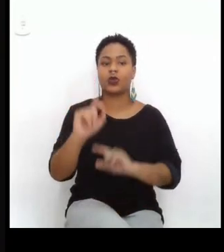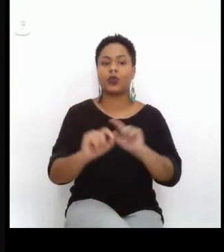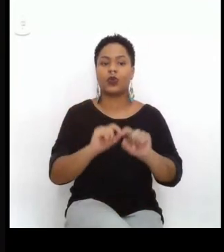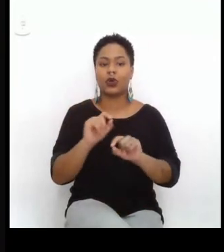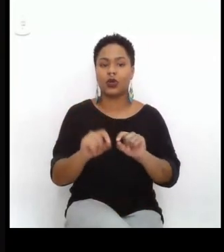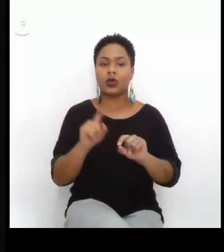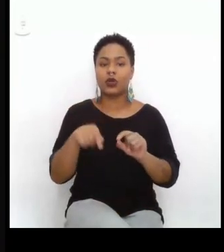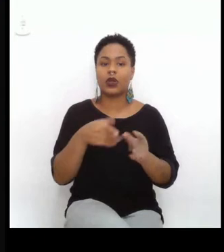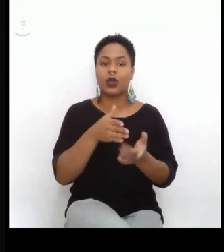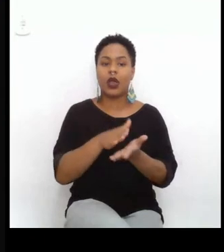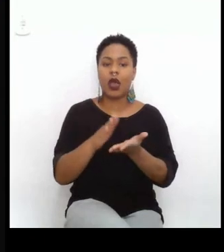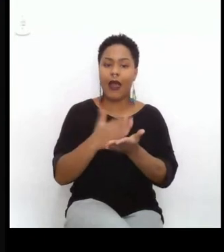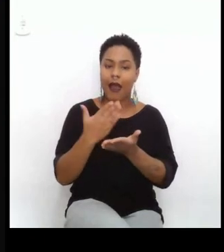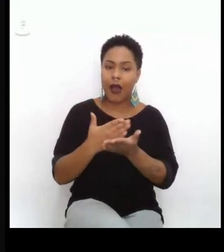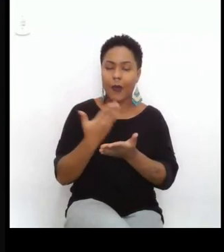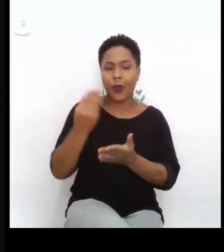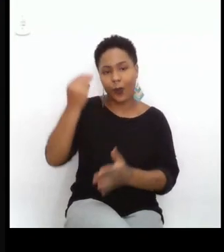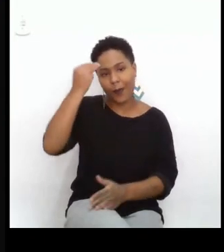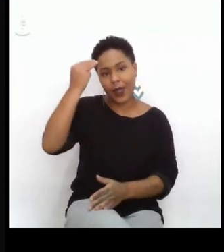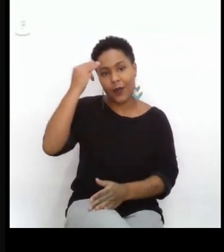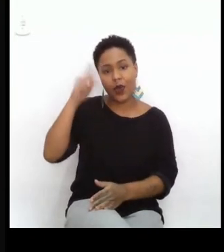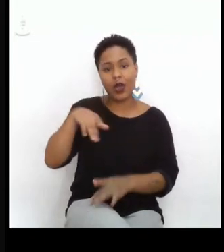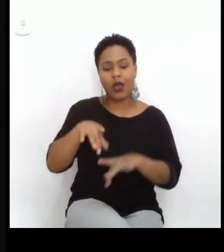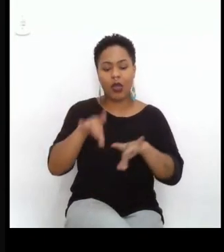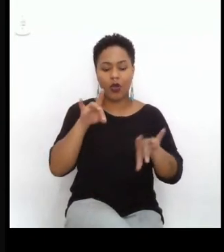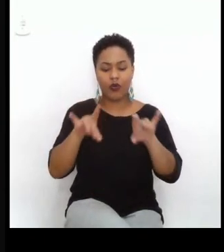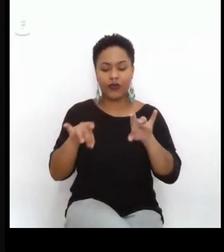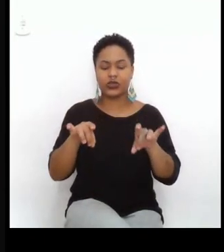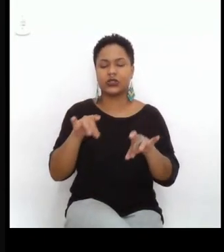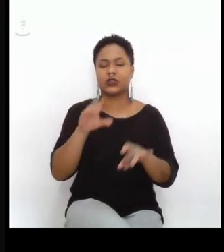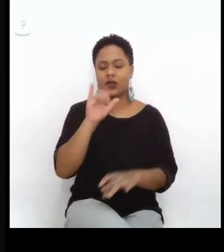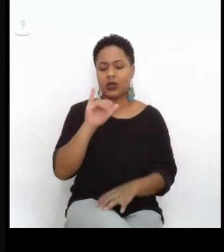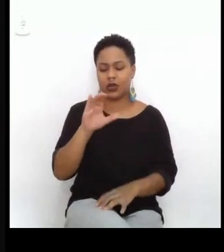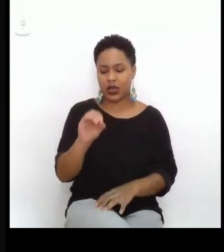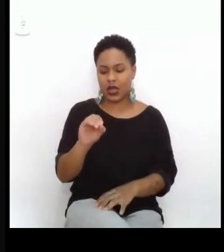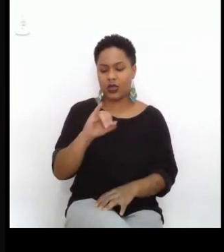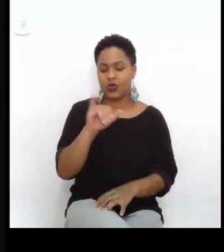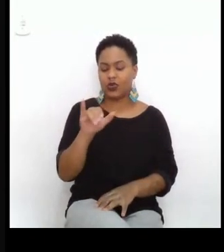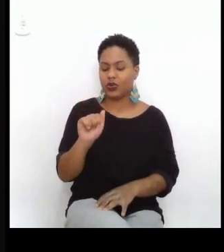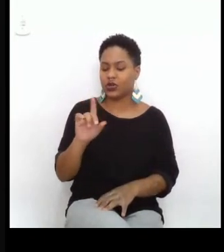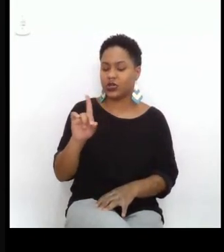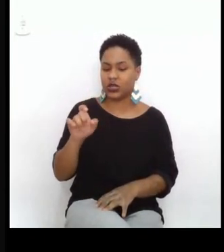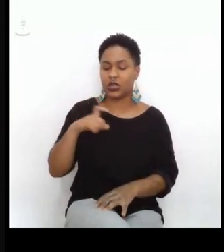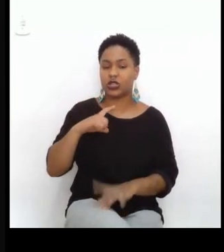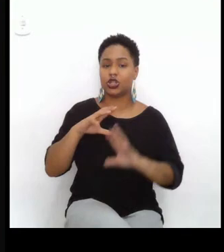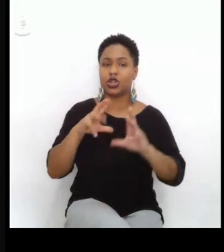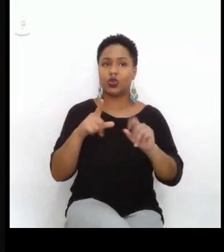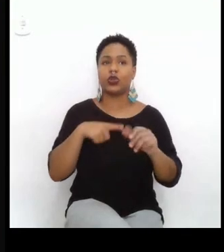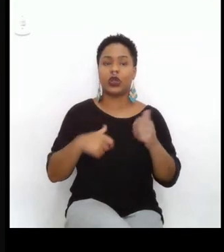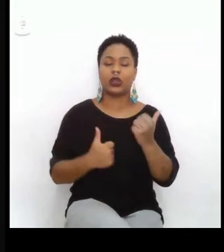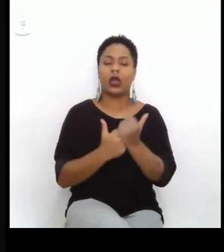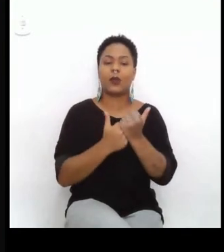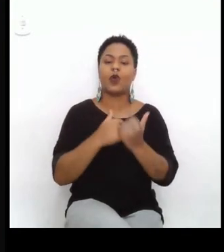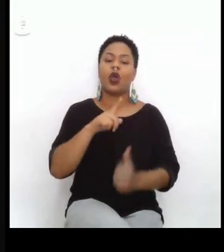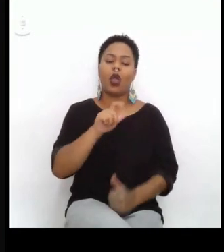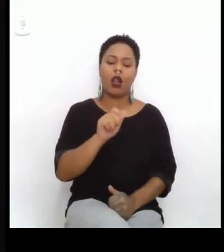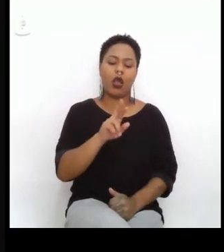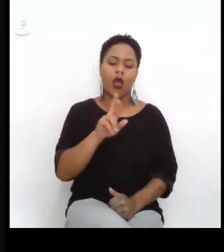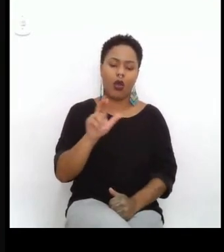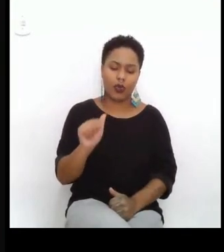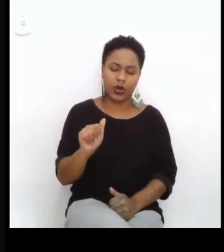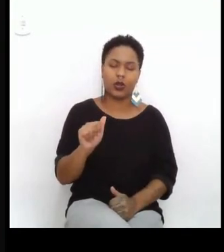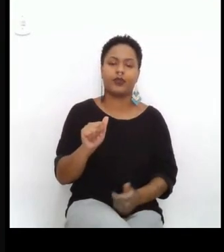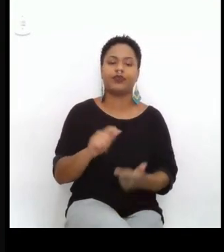álbum de memórias que foi uma oficina mediada pelo carinho já de todas essas tinham apoio da Laura de João para instalar hora da vida ele não paz